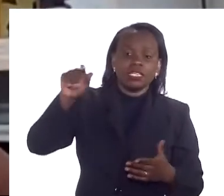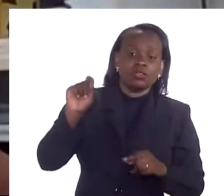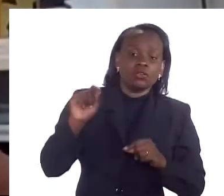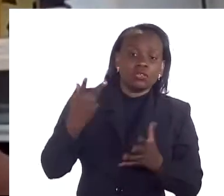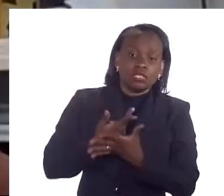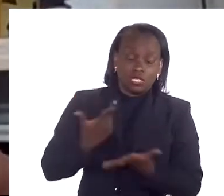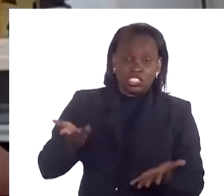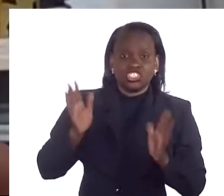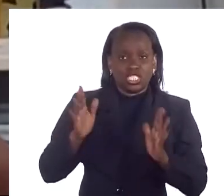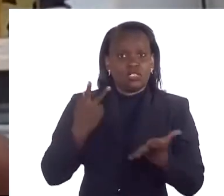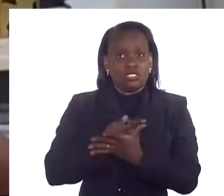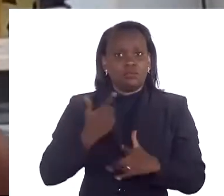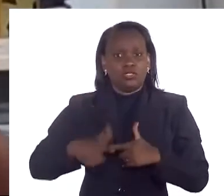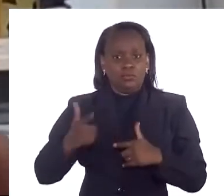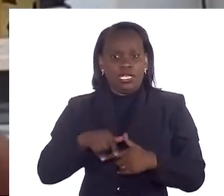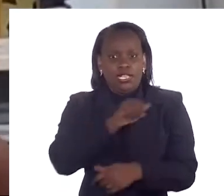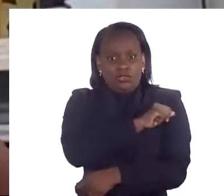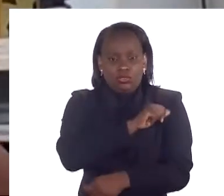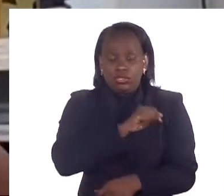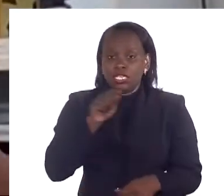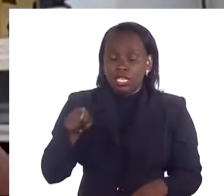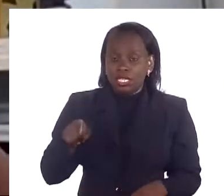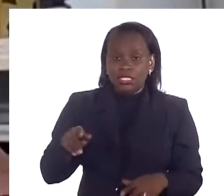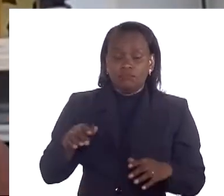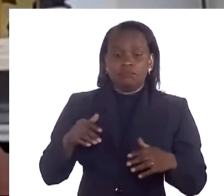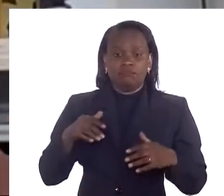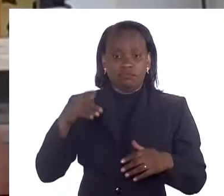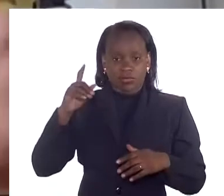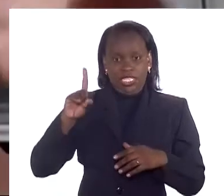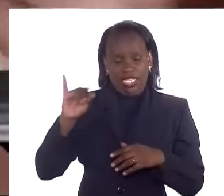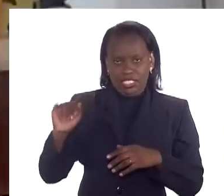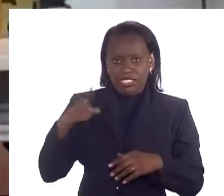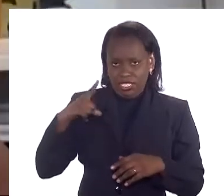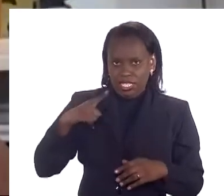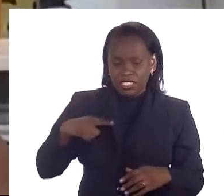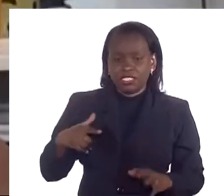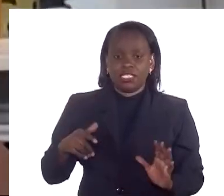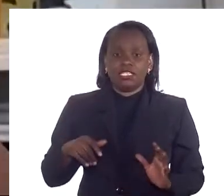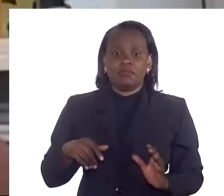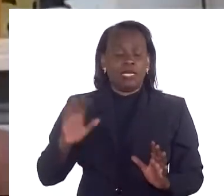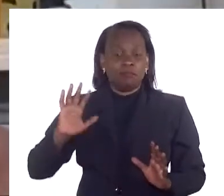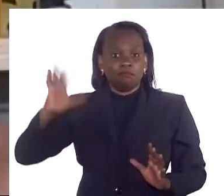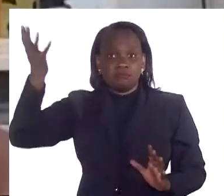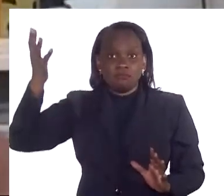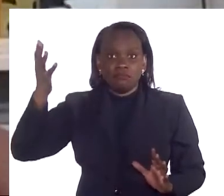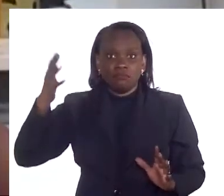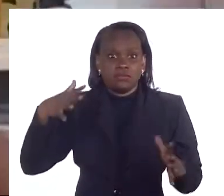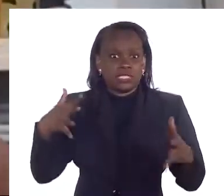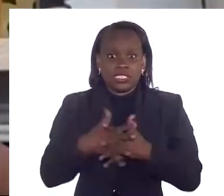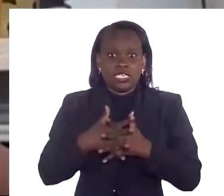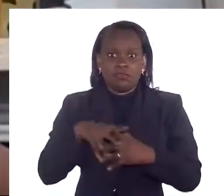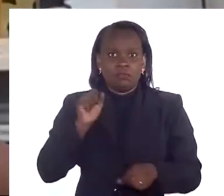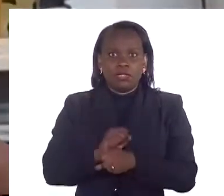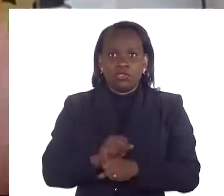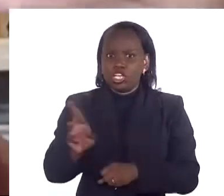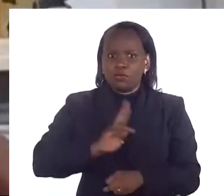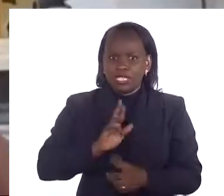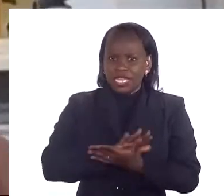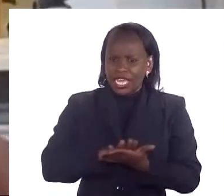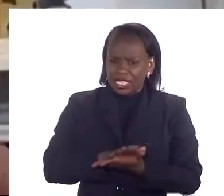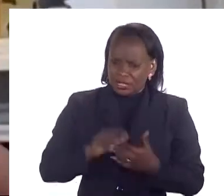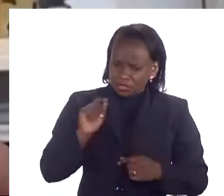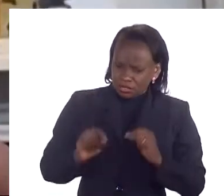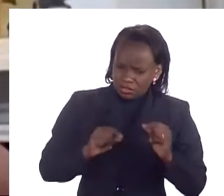está acontecendo, né? Eu já tive problemas com a aluna, assim, que a aluna, de repente, né, com déficit intelectual, mas, de repente, ela travou, ela não me dava